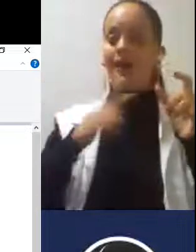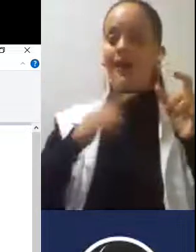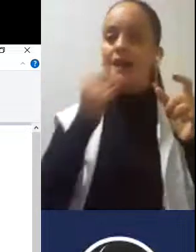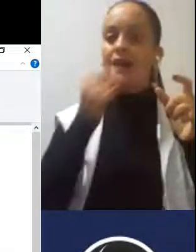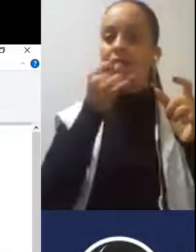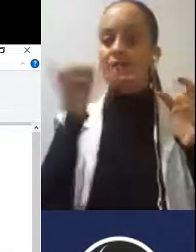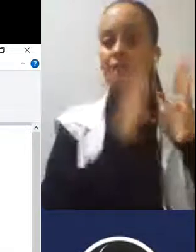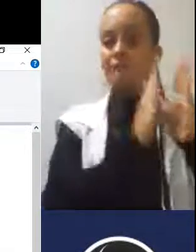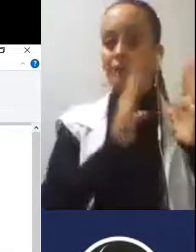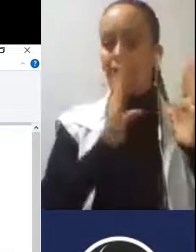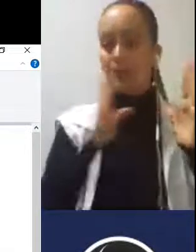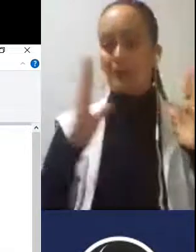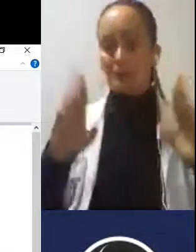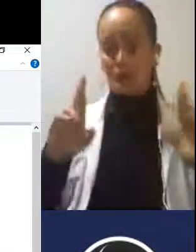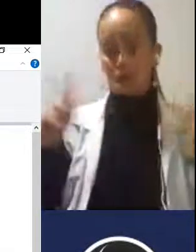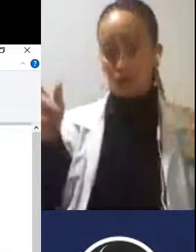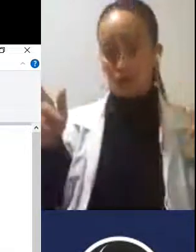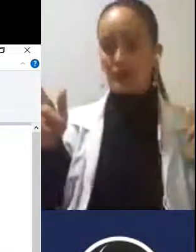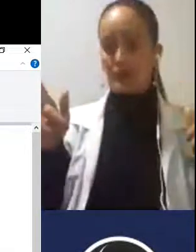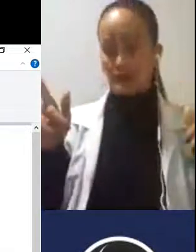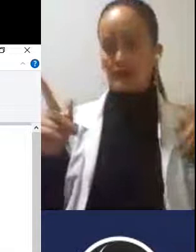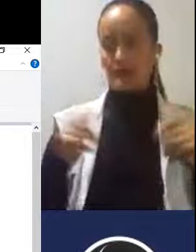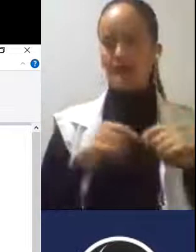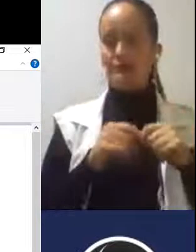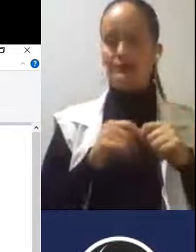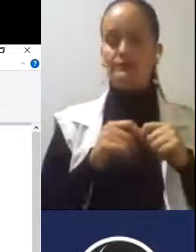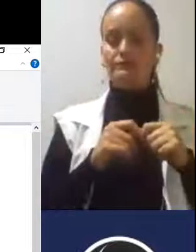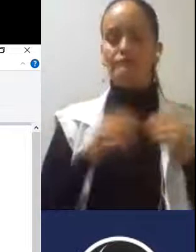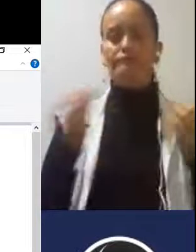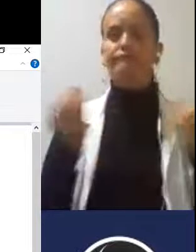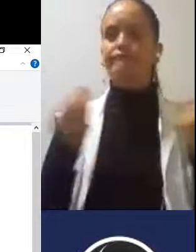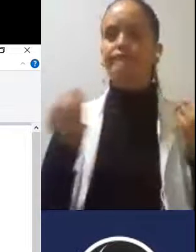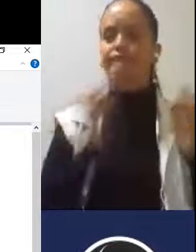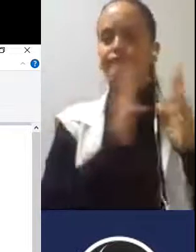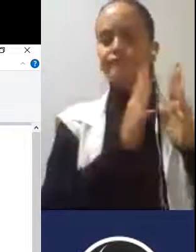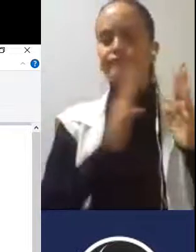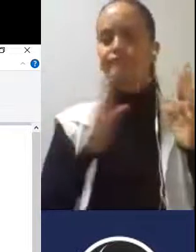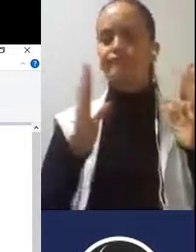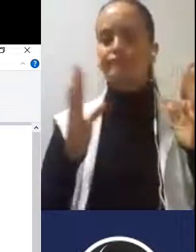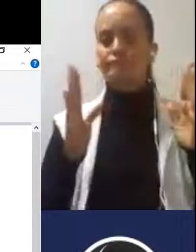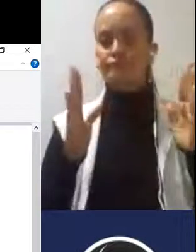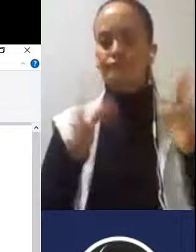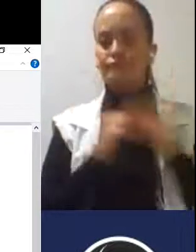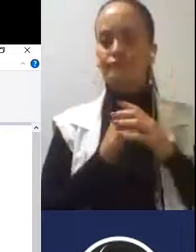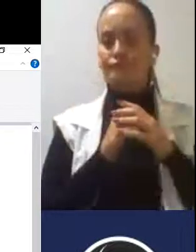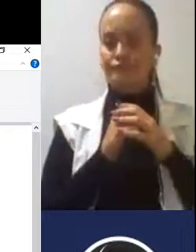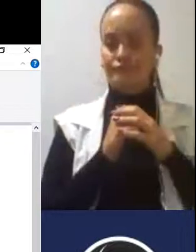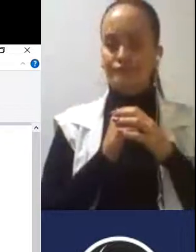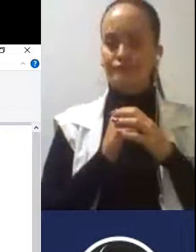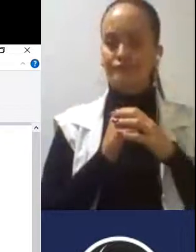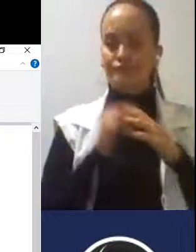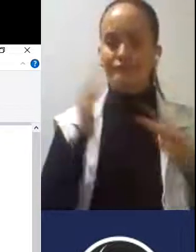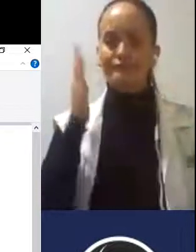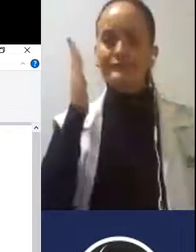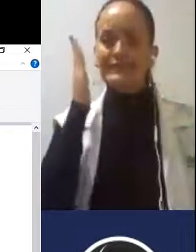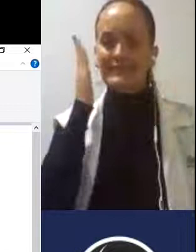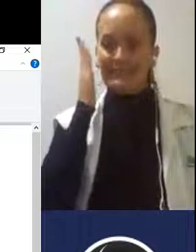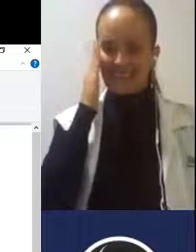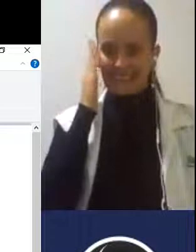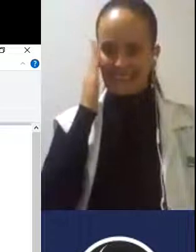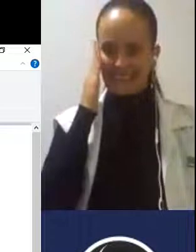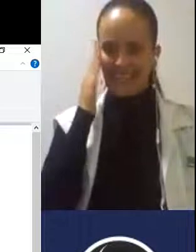dia. Professor, cita um exemplo de associação em série. Os pisca-pisca, né? Geralmente, quando a gente tem um pisca-pisca aqui, um queima, uma série de